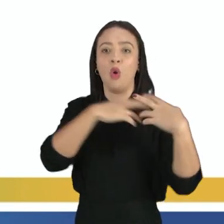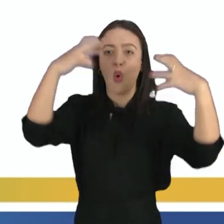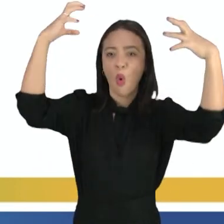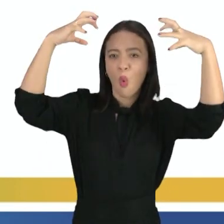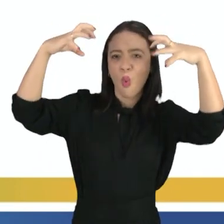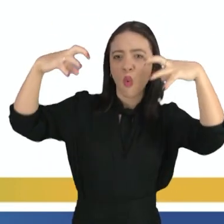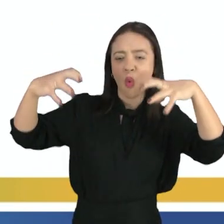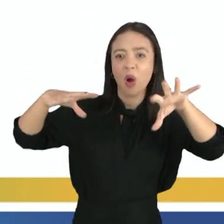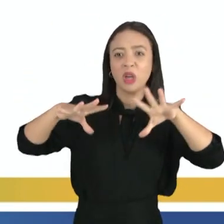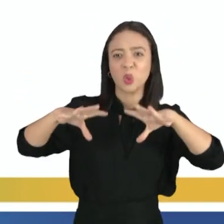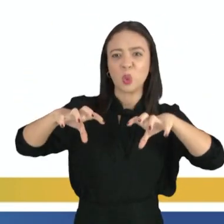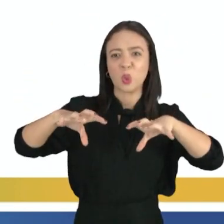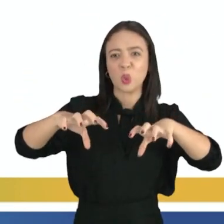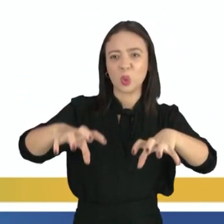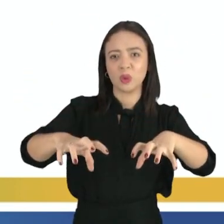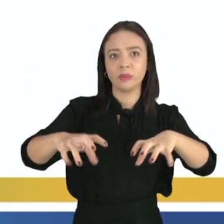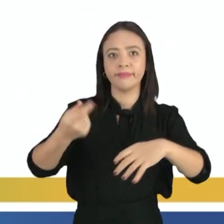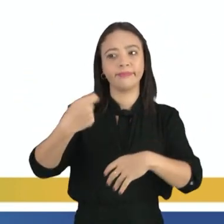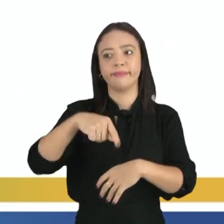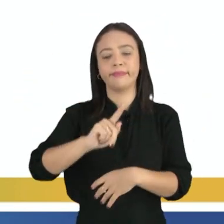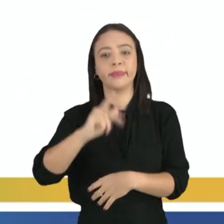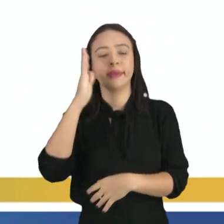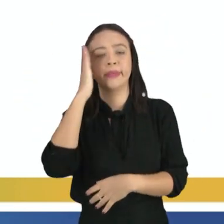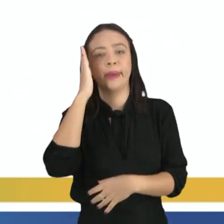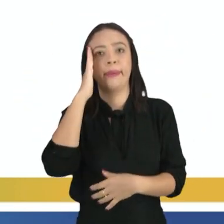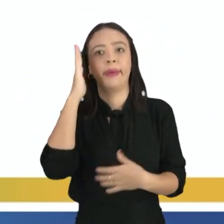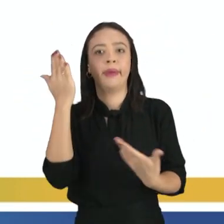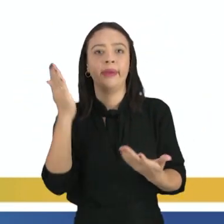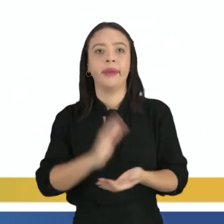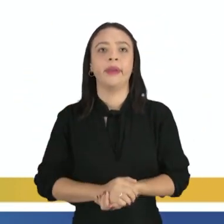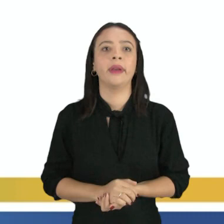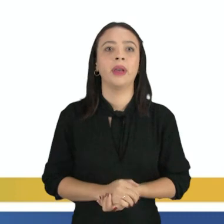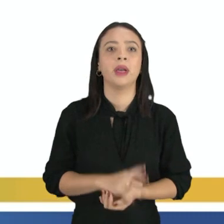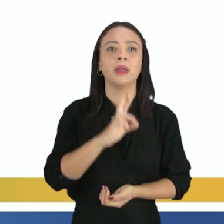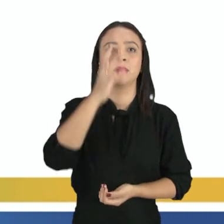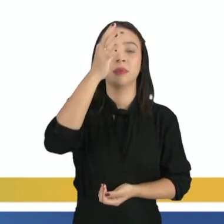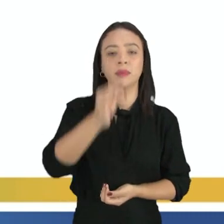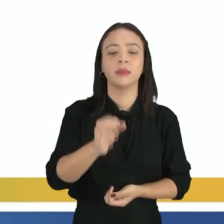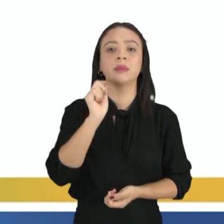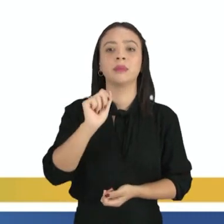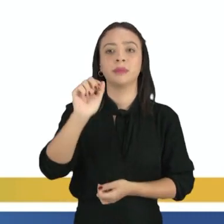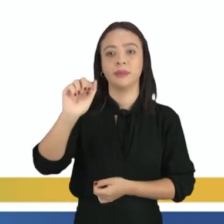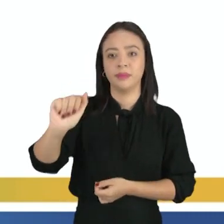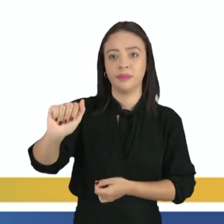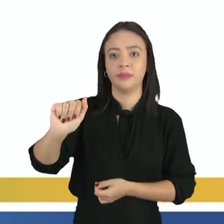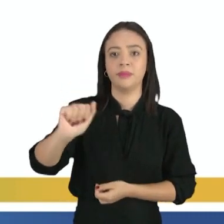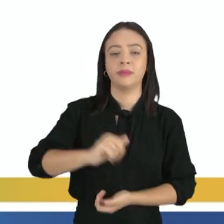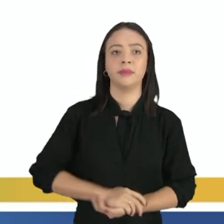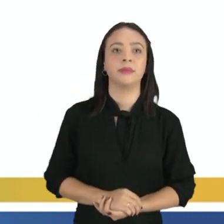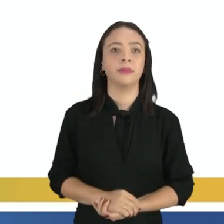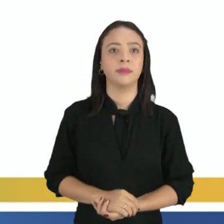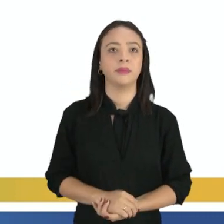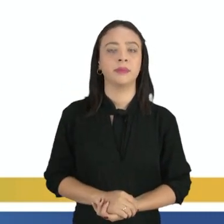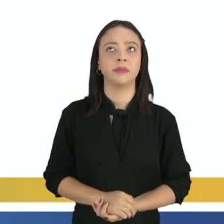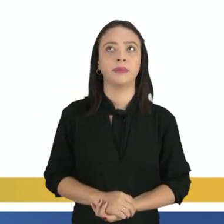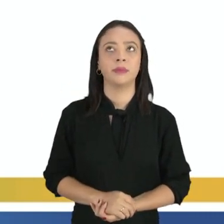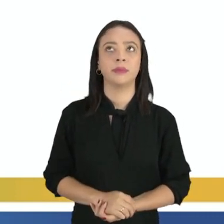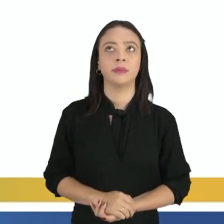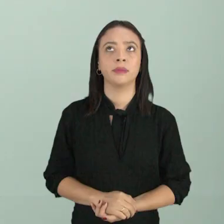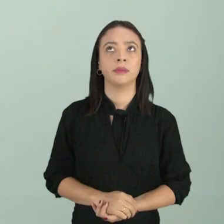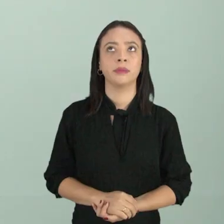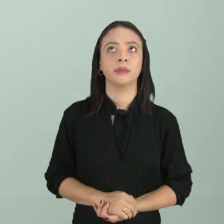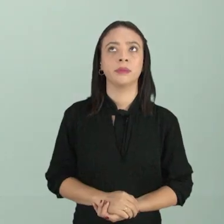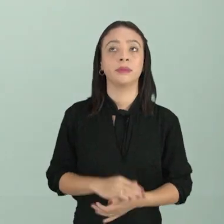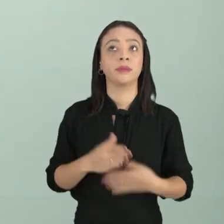chuva ácida, né, pessoal? Não precisa nem saber o hemisfério ali, mas a nossa alternativa ali é a letra A, né, conforme nossa aula